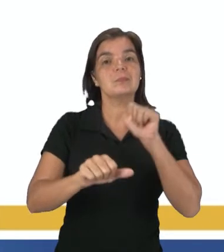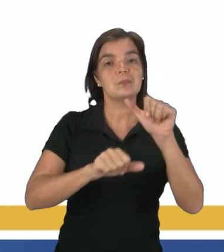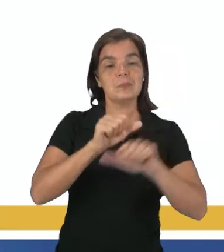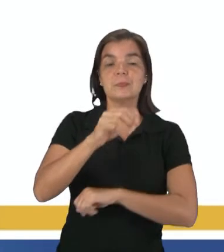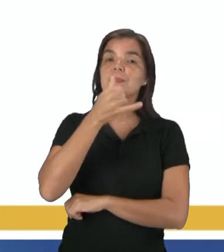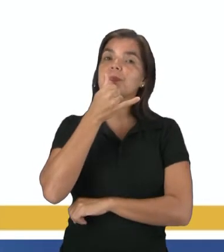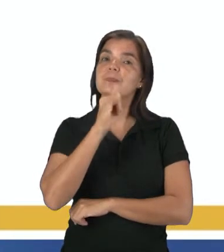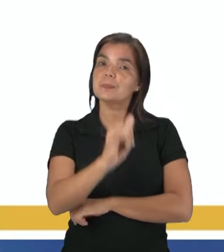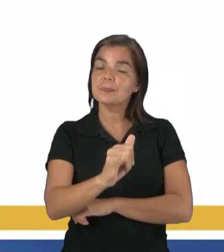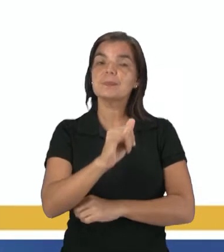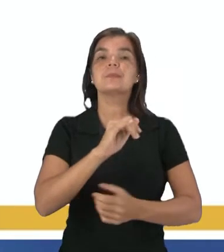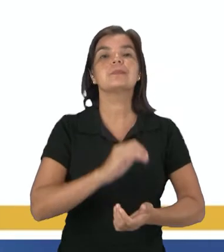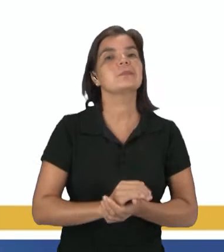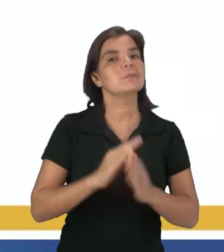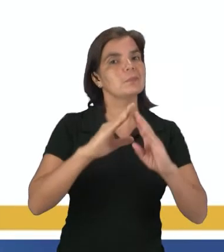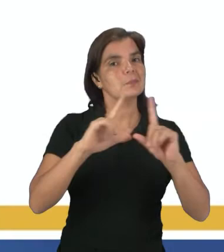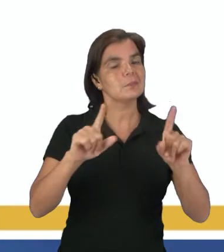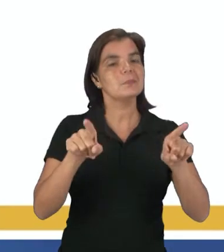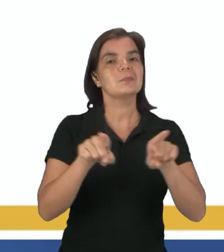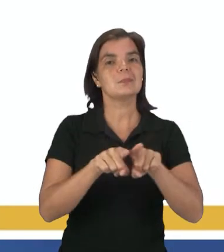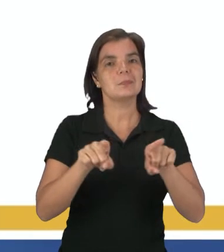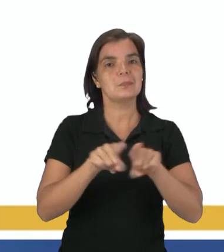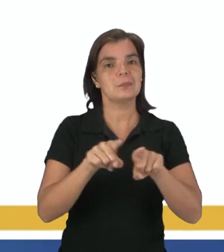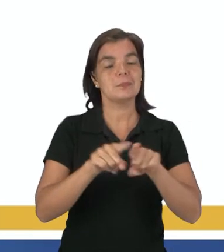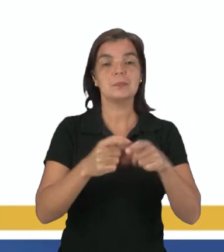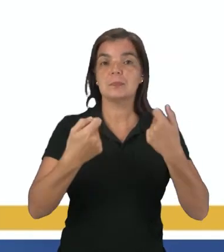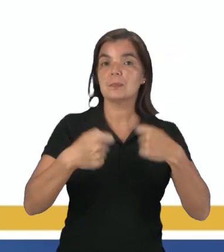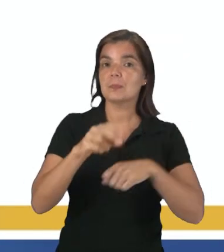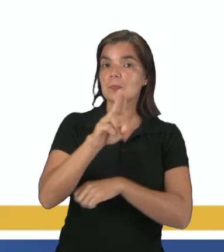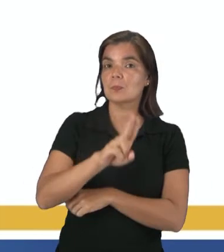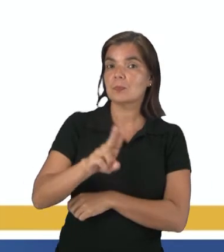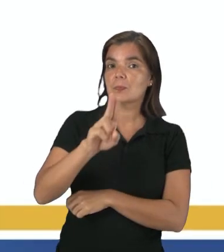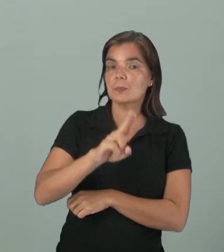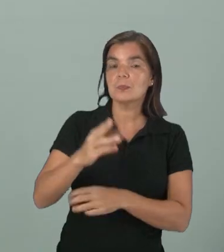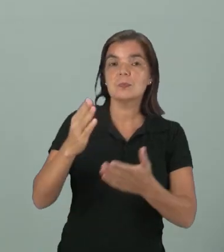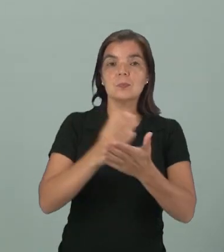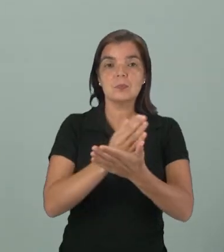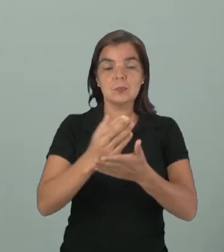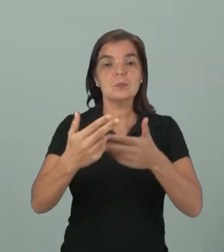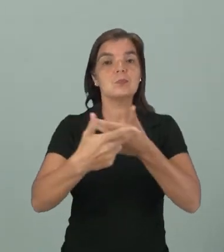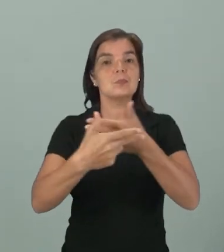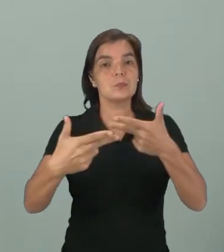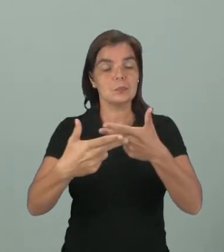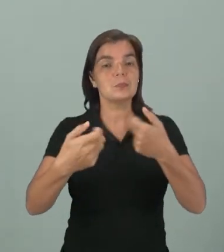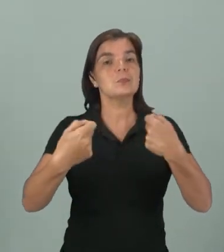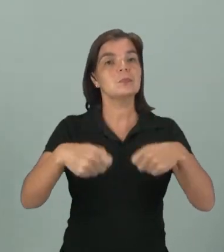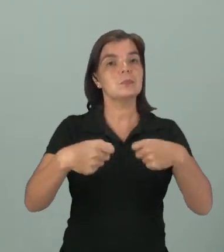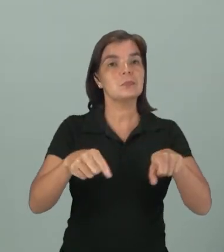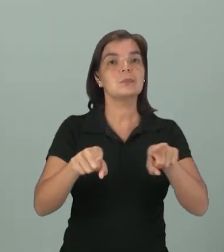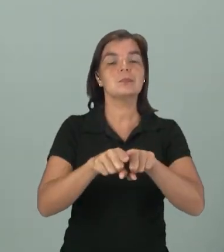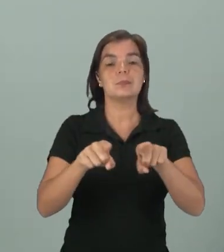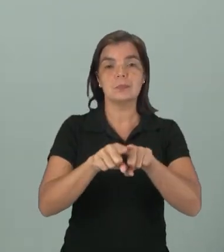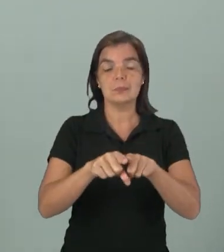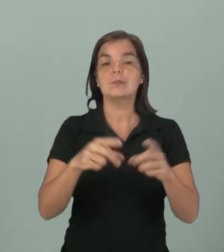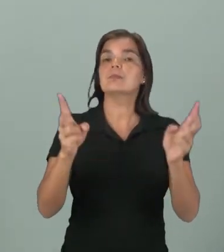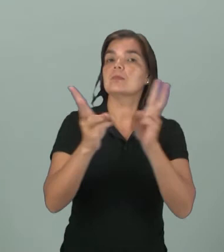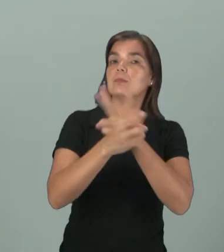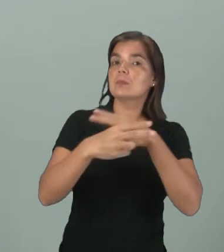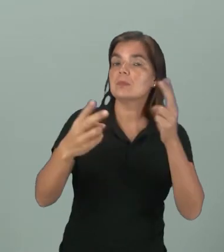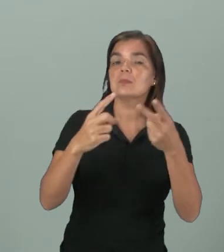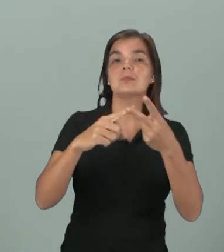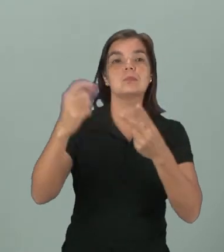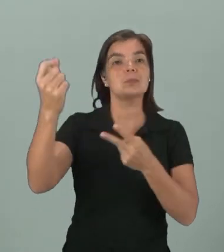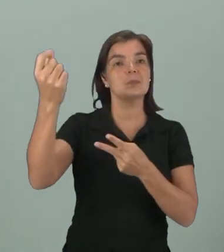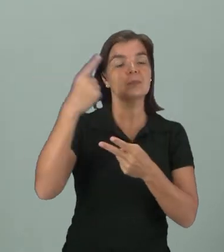em energia elétrica, tá? É claro que para isso vão se precisar utilizar também alguns recursos, como se precisa lá na eólica, como se precisa